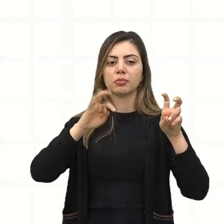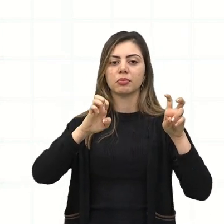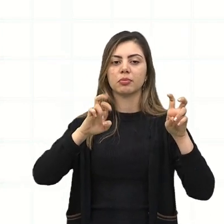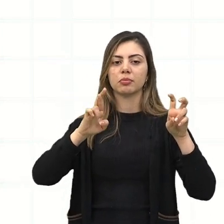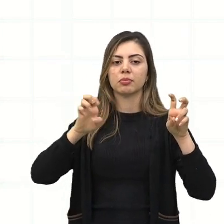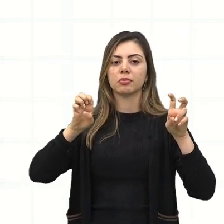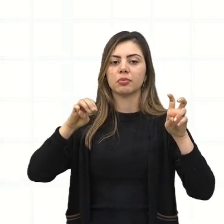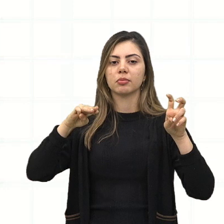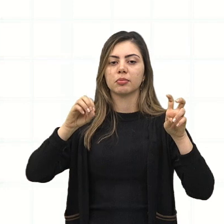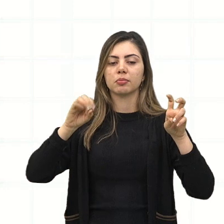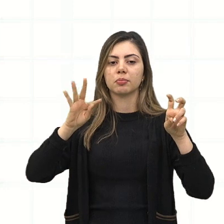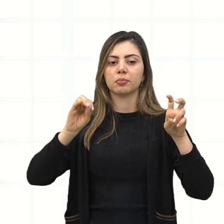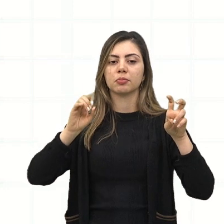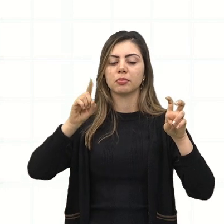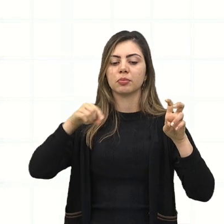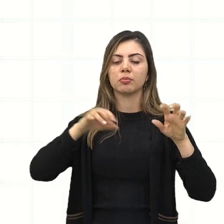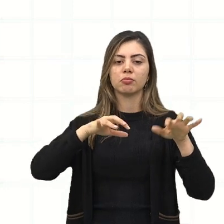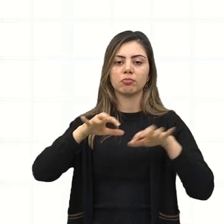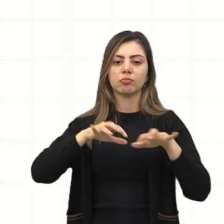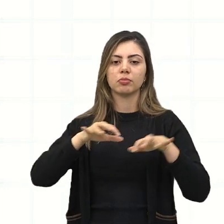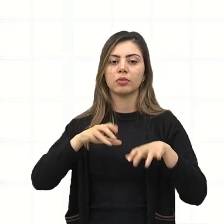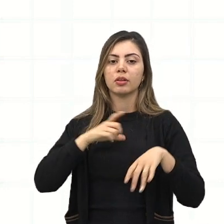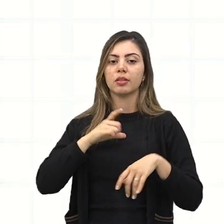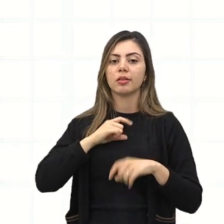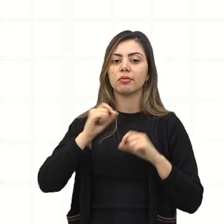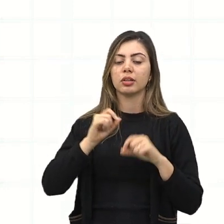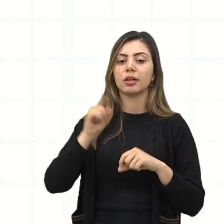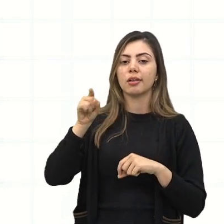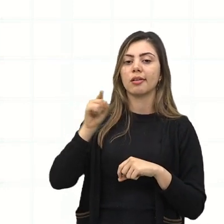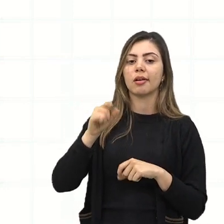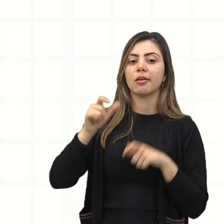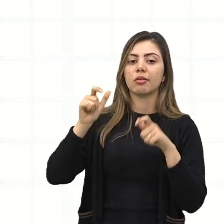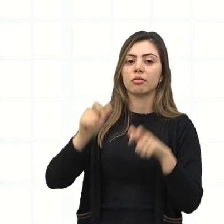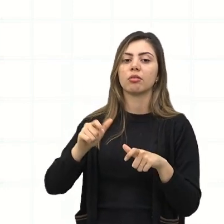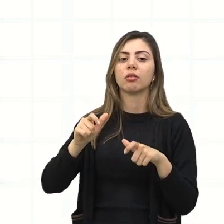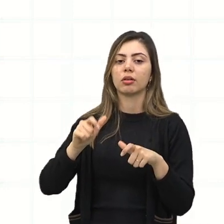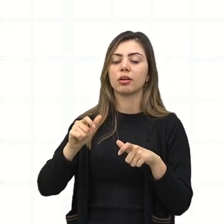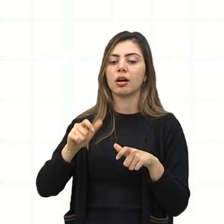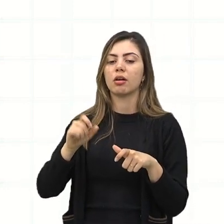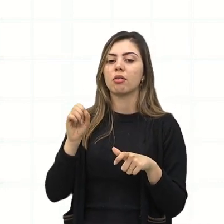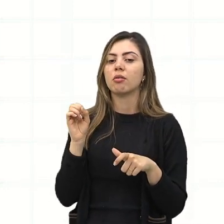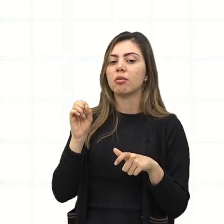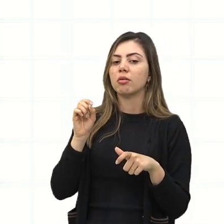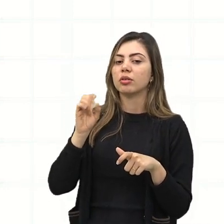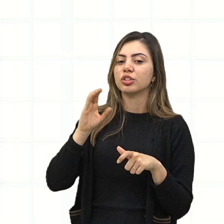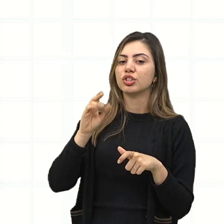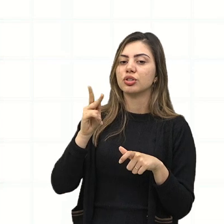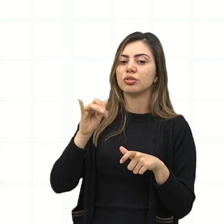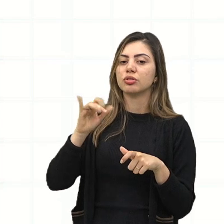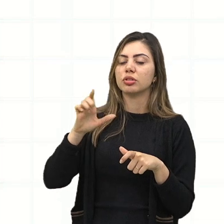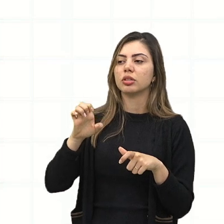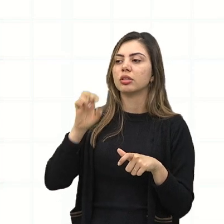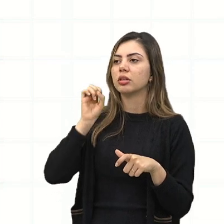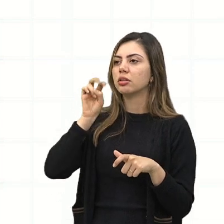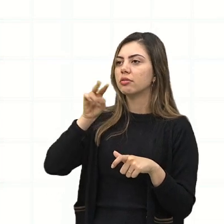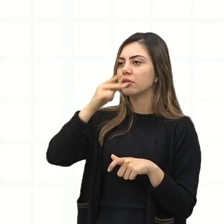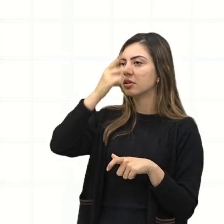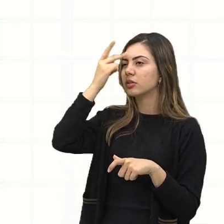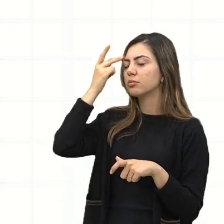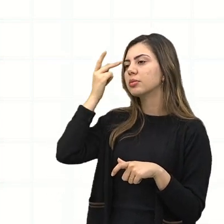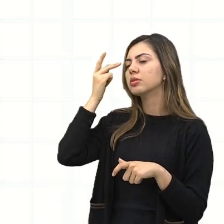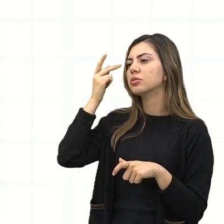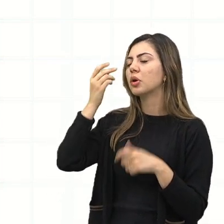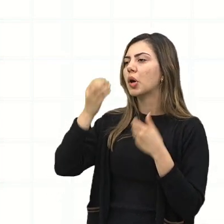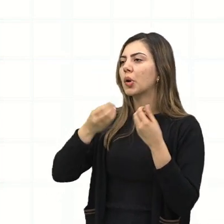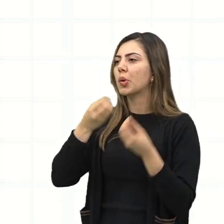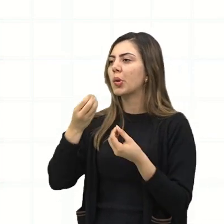um terremoto e aquilo chamou a atenção dele, justamente pela reação das pessoas, pelo que ele conseguiu enxergar do Chile,